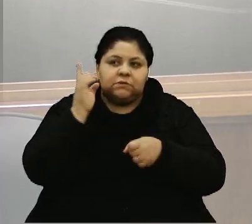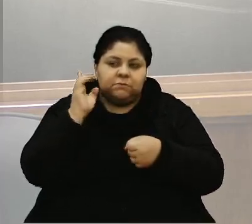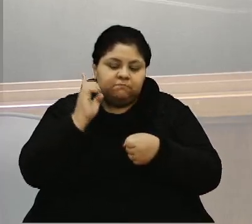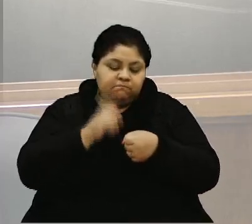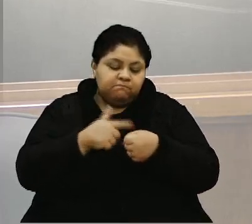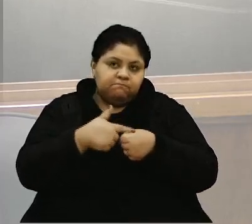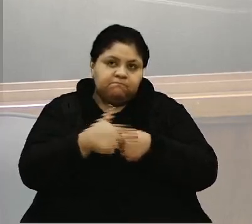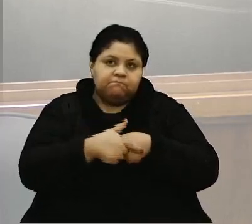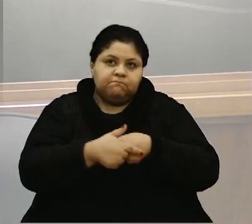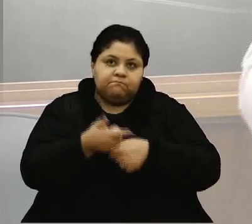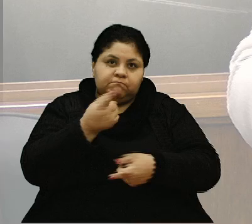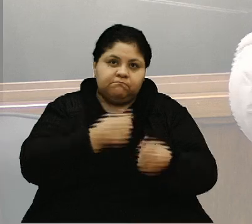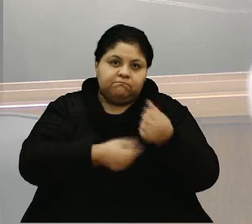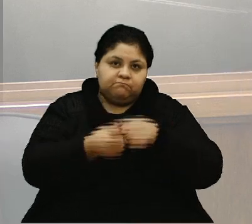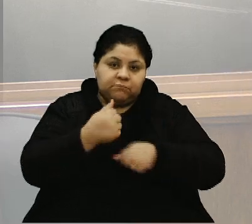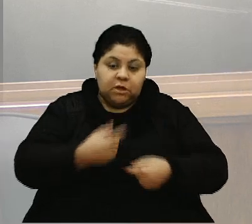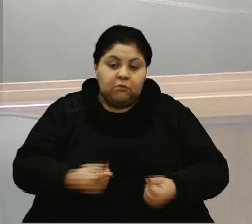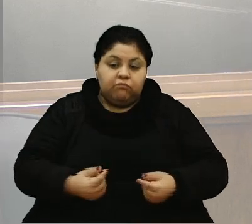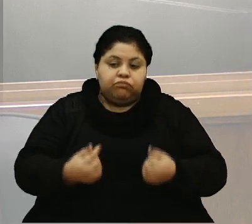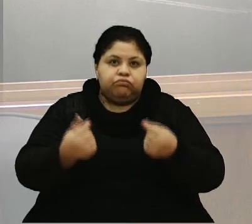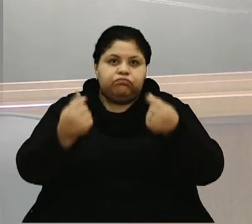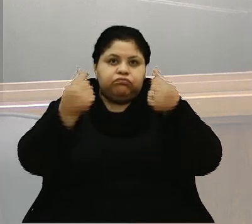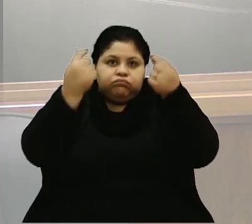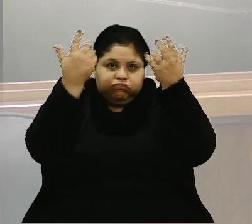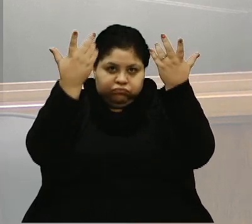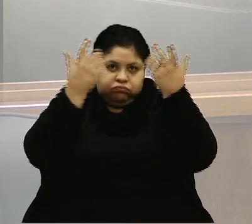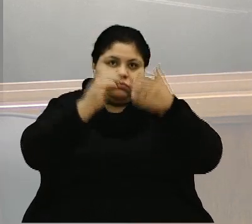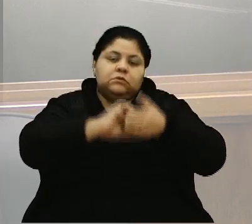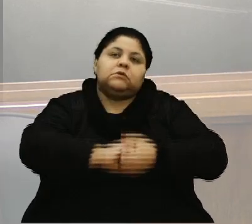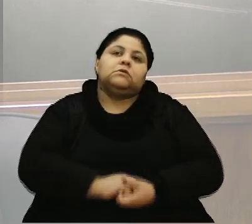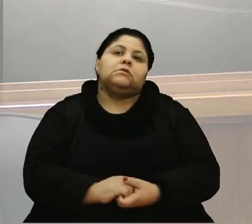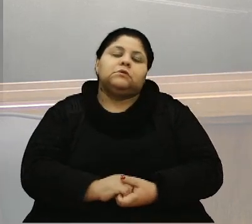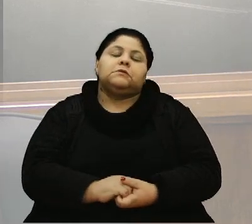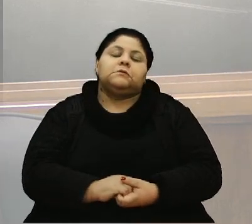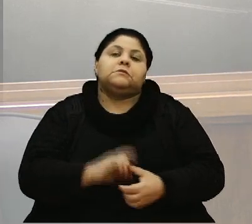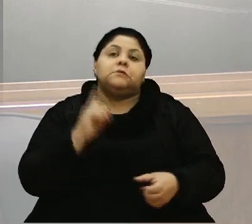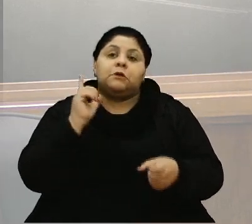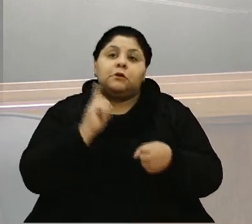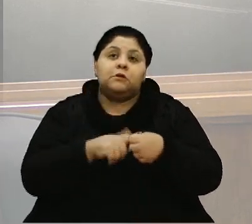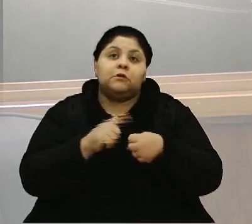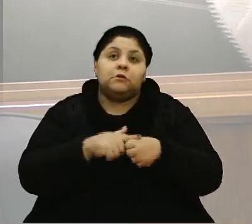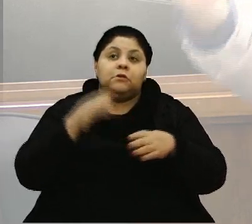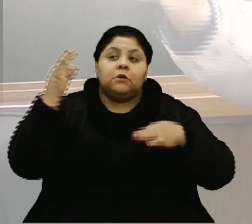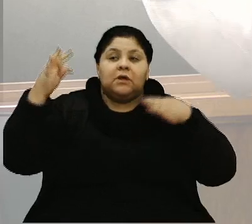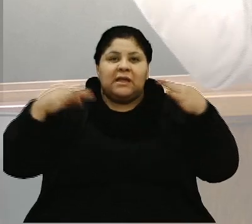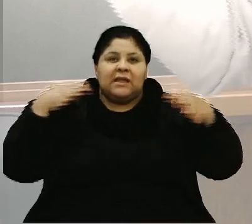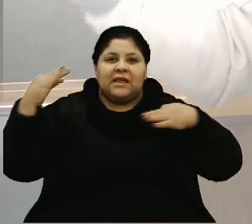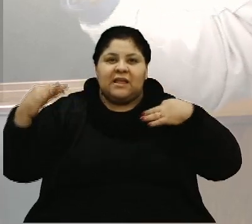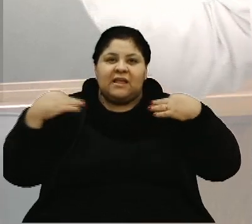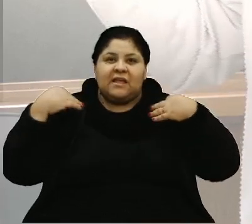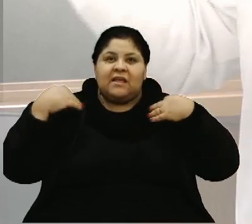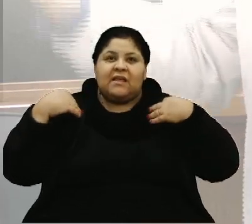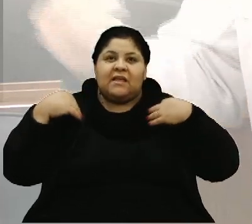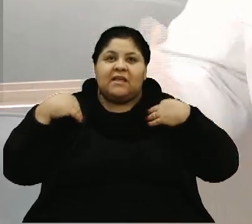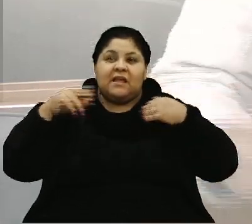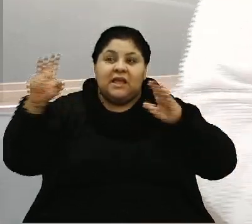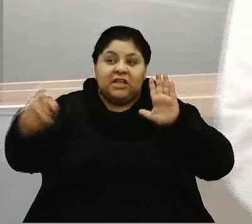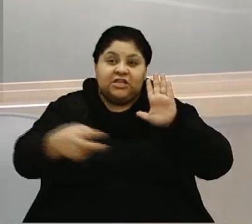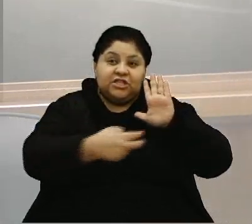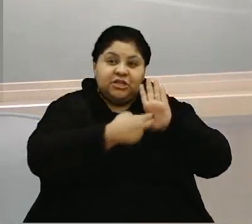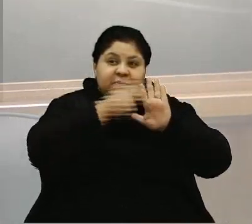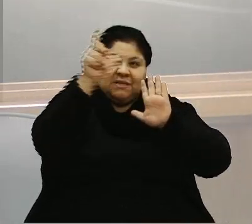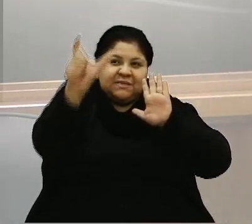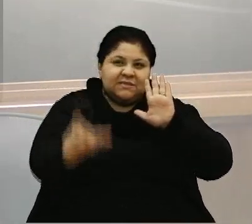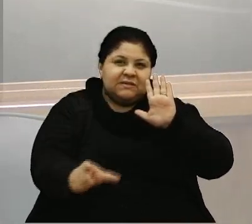cidade com economia pujante, uma cidade com turismo que atraia outras